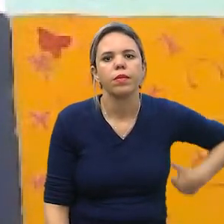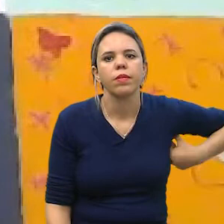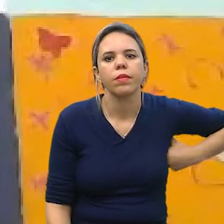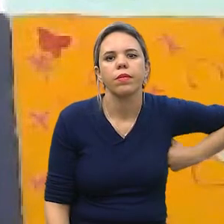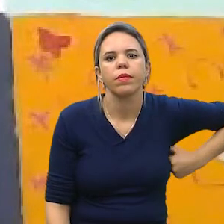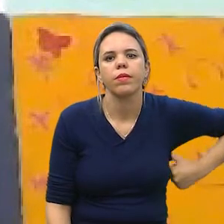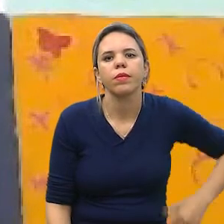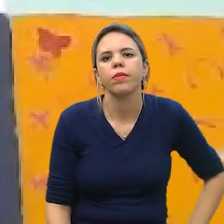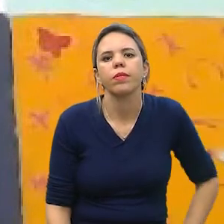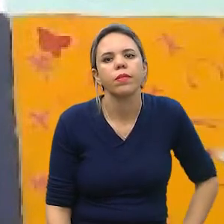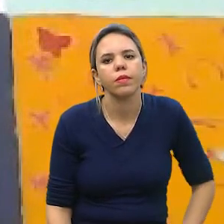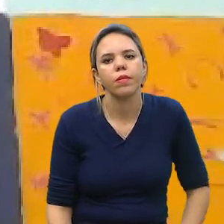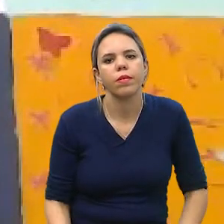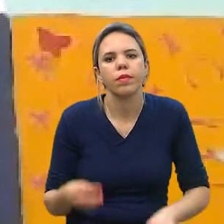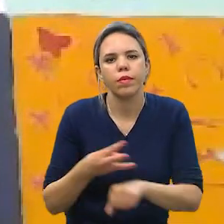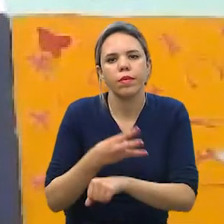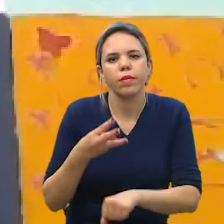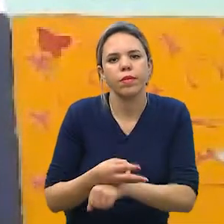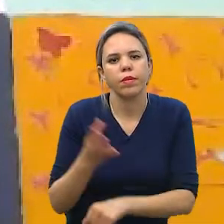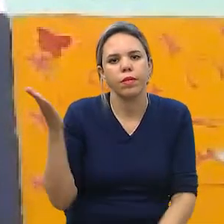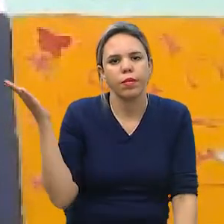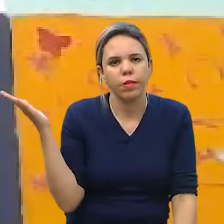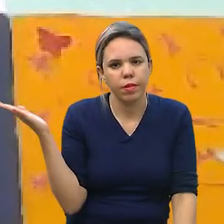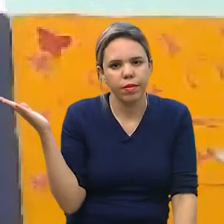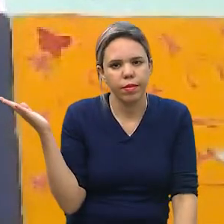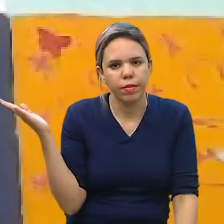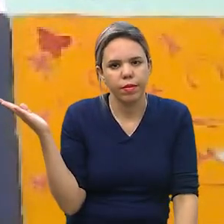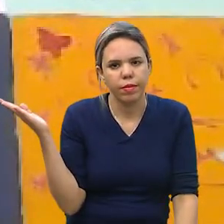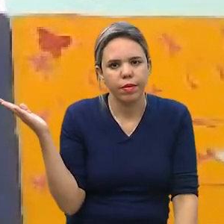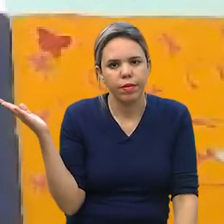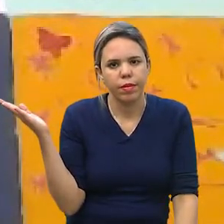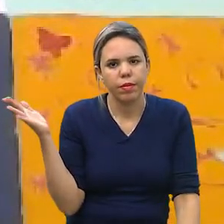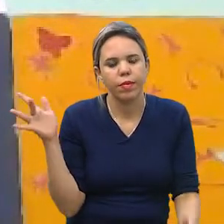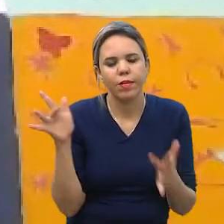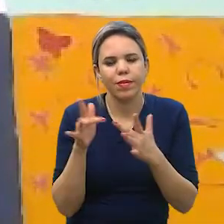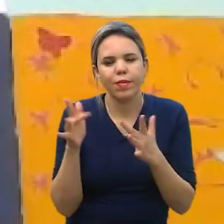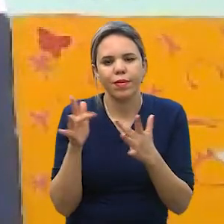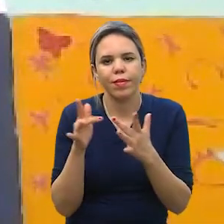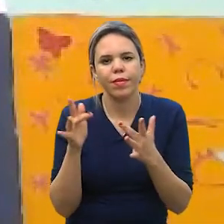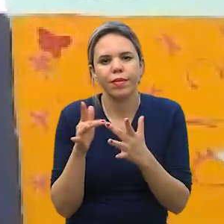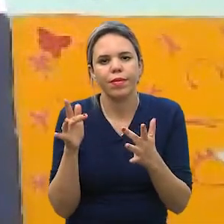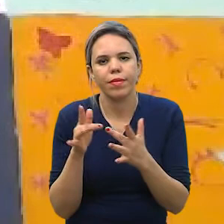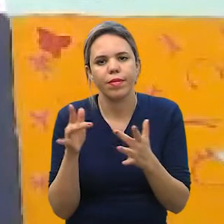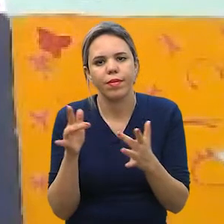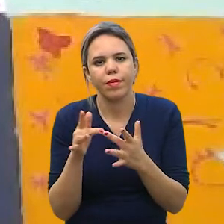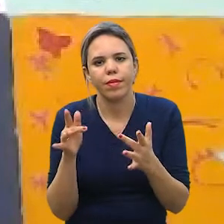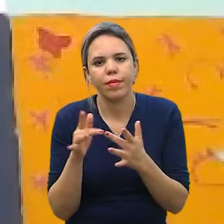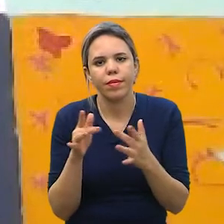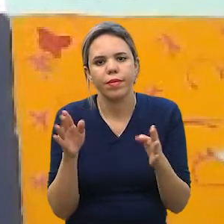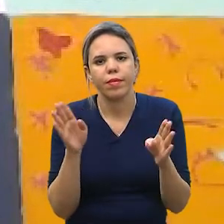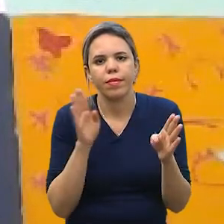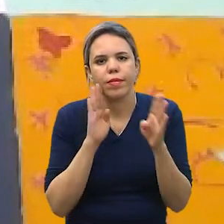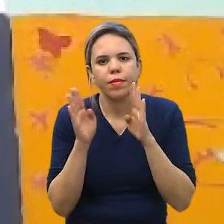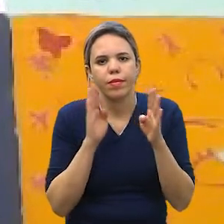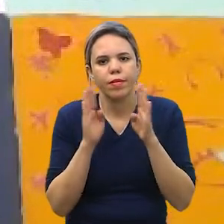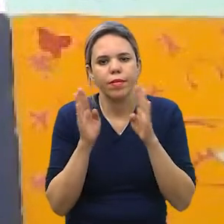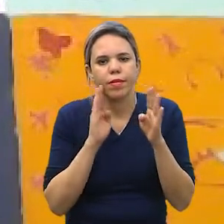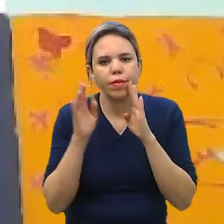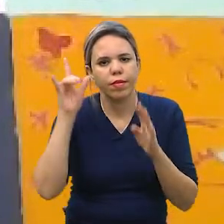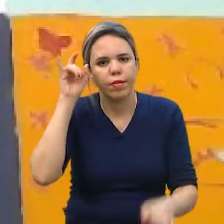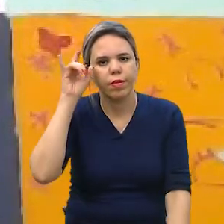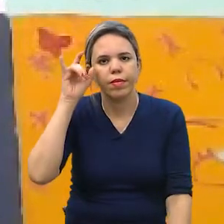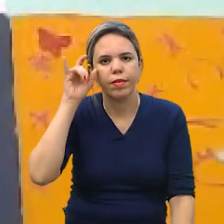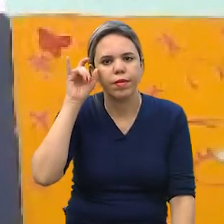3325-5971. Então, através de WhatsApp ou de telefone, essas pessoas conseguem entrar em contato conosco. Além disso, nós temos o Instagram,